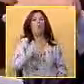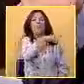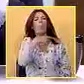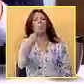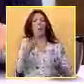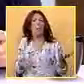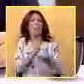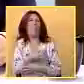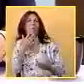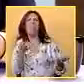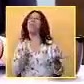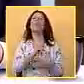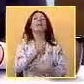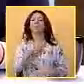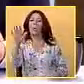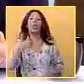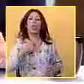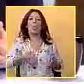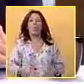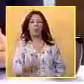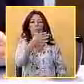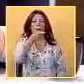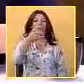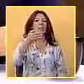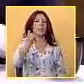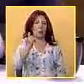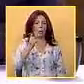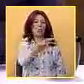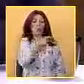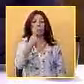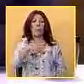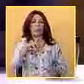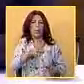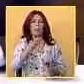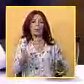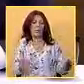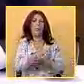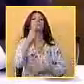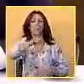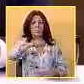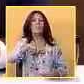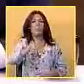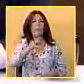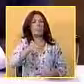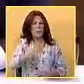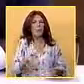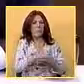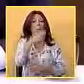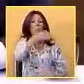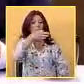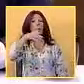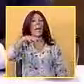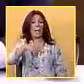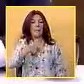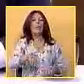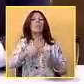Tem tanto falado sobre isso. Sabe, Patrícia, eu nasci em 72. Diz que o país precisa de uma revolução não violenta. É? O PPM